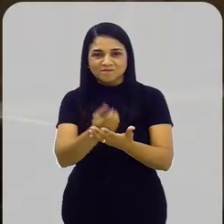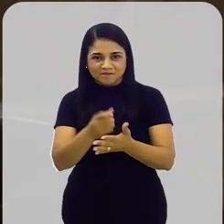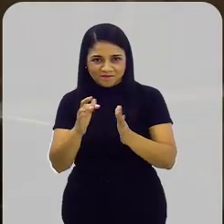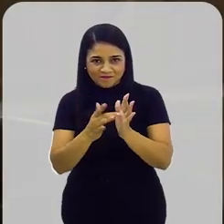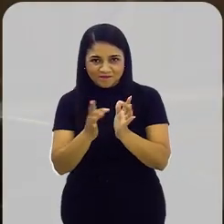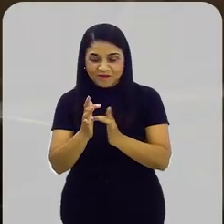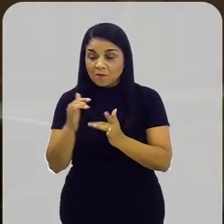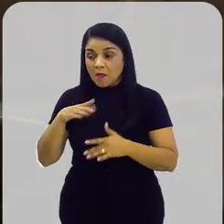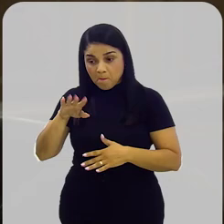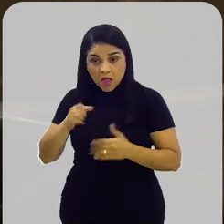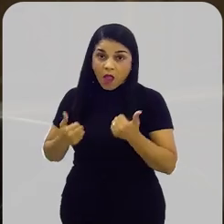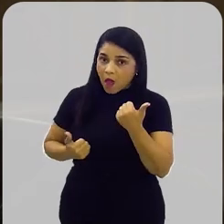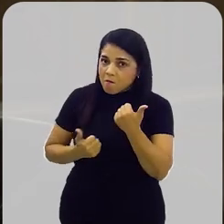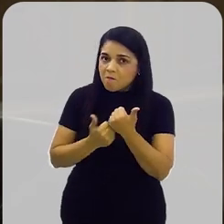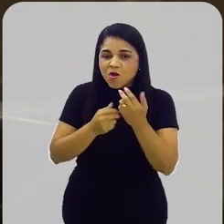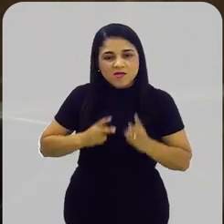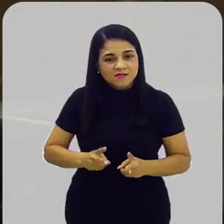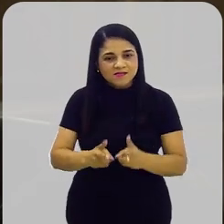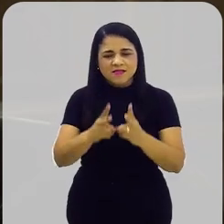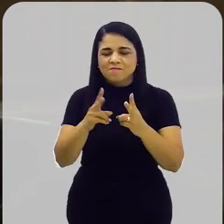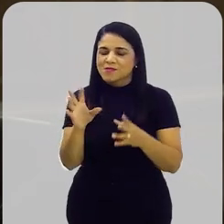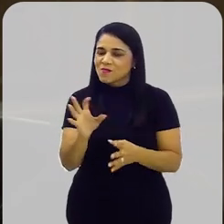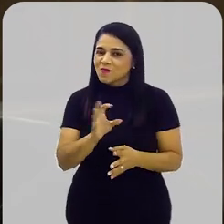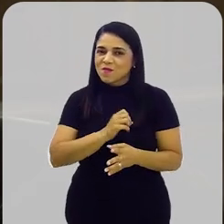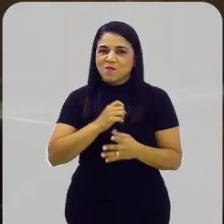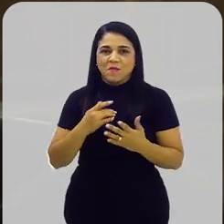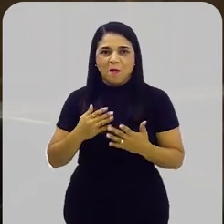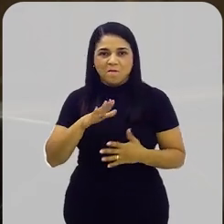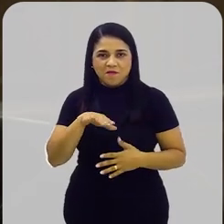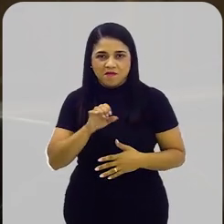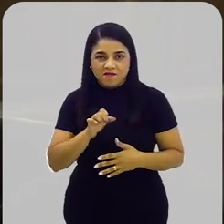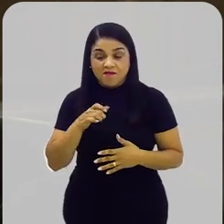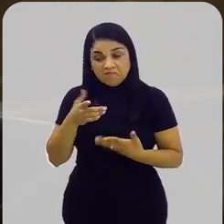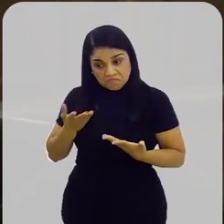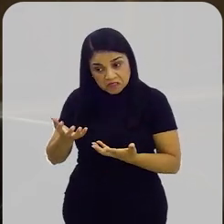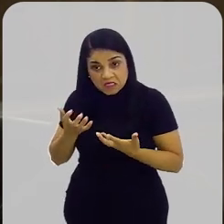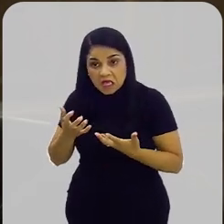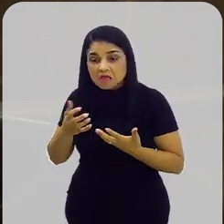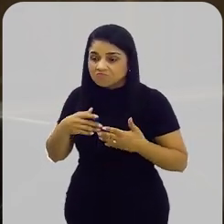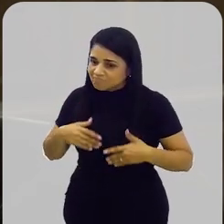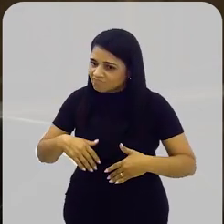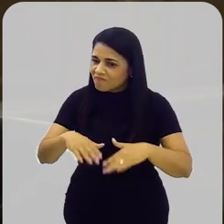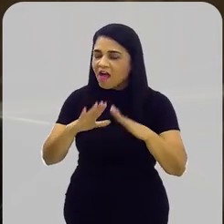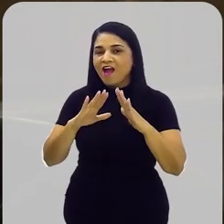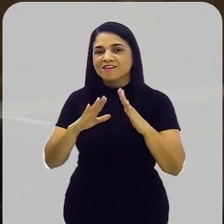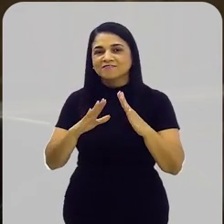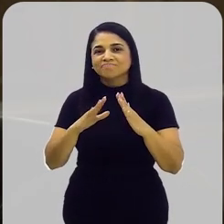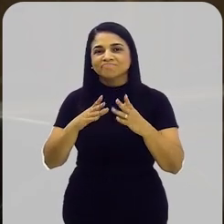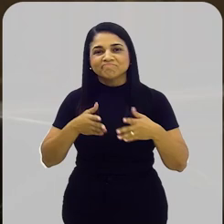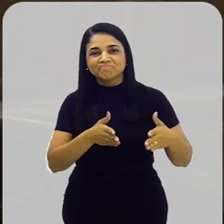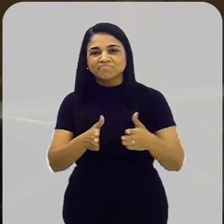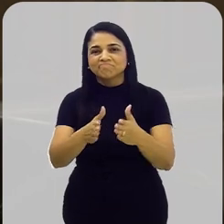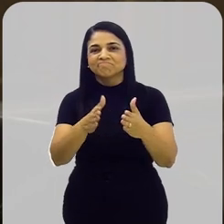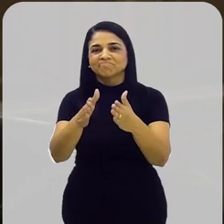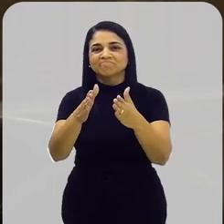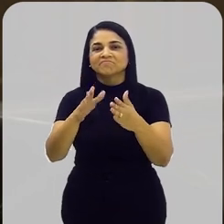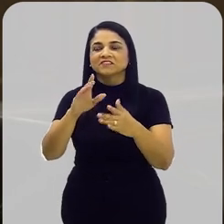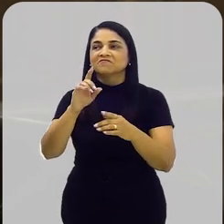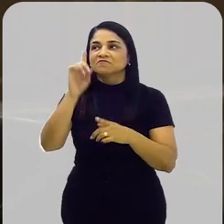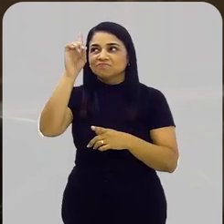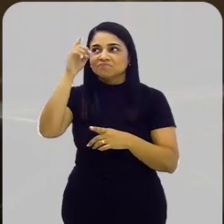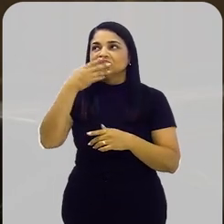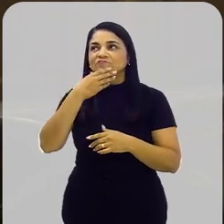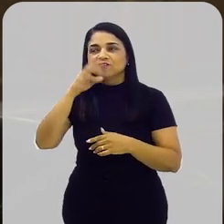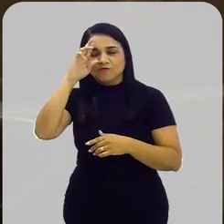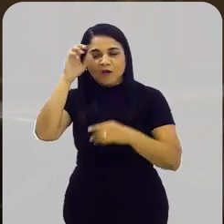apoia muito, né? Ela é uma querida. Ela me apoiou, ela falou, filha, se é o que você quer, então segue o caminho que eu creio que o